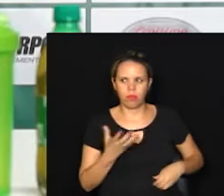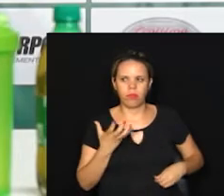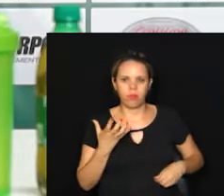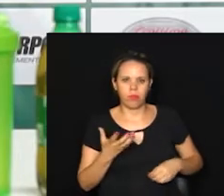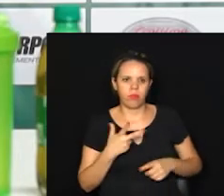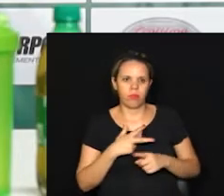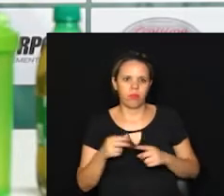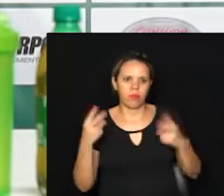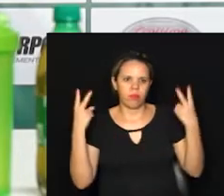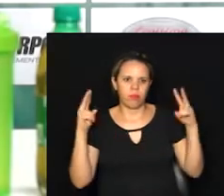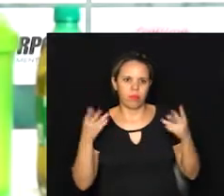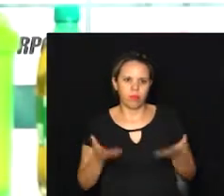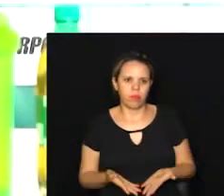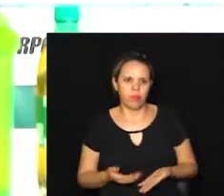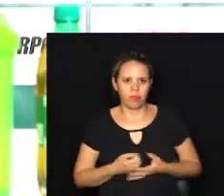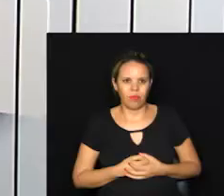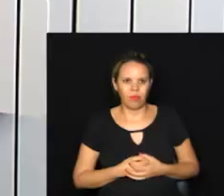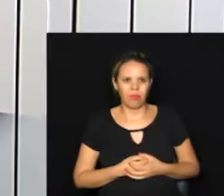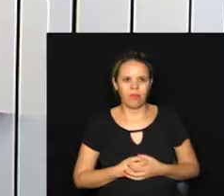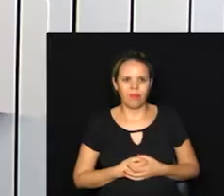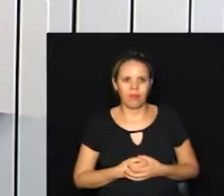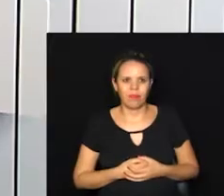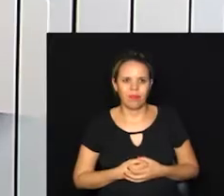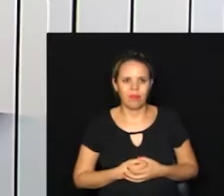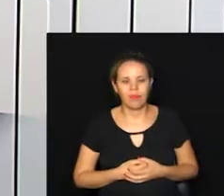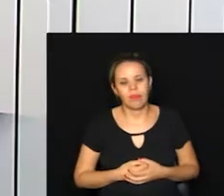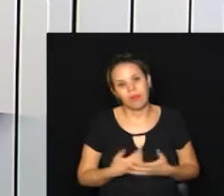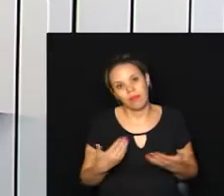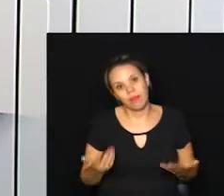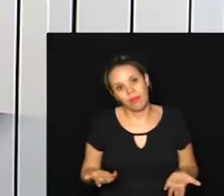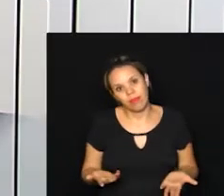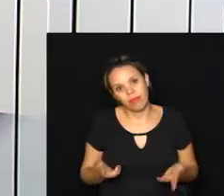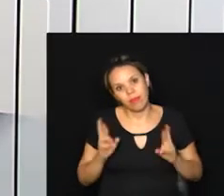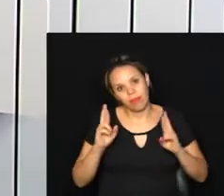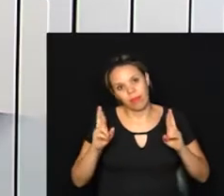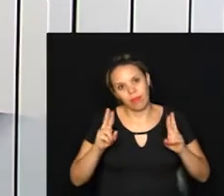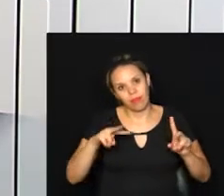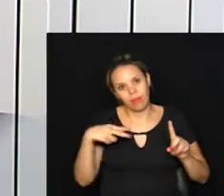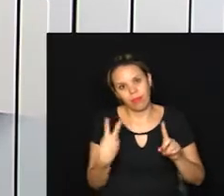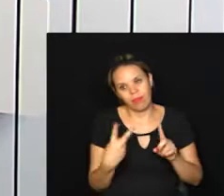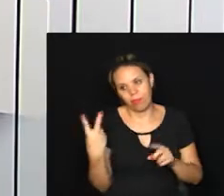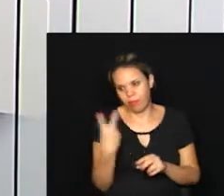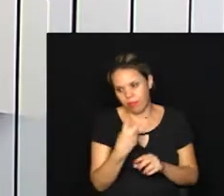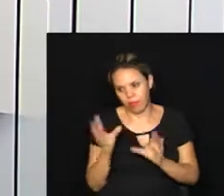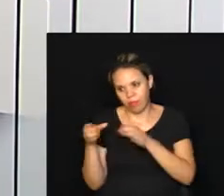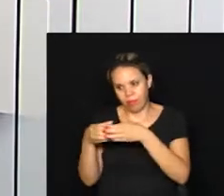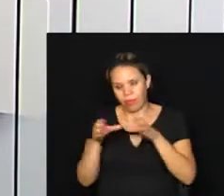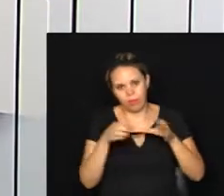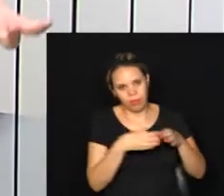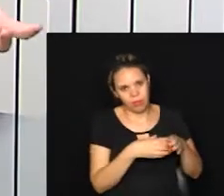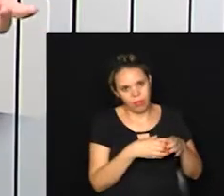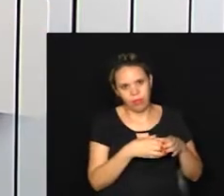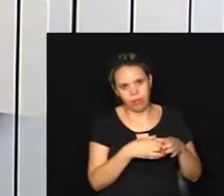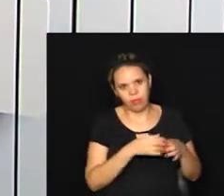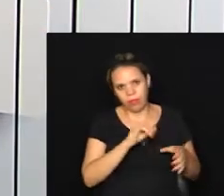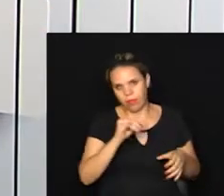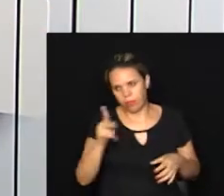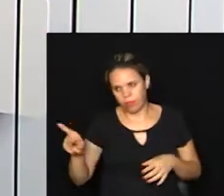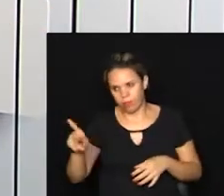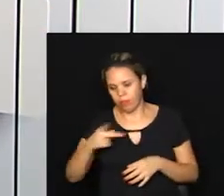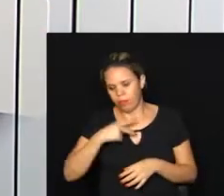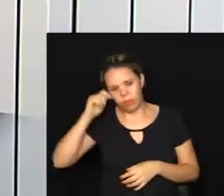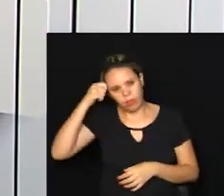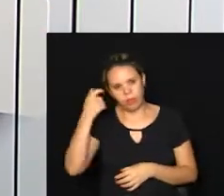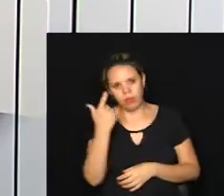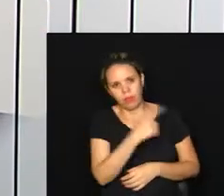sair vitoriosos dessa partida. Então, a expectativa dos dois lados. De um lado, o João Paulo da Ponte Preta,